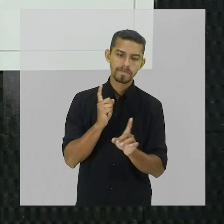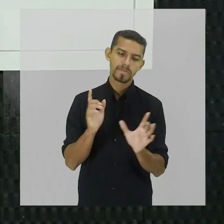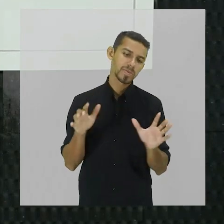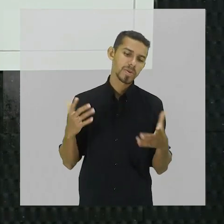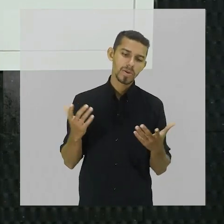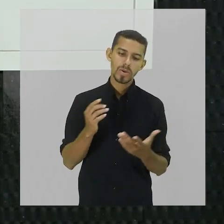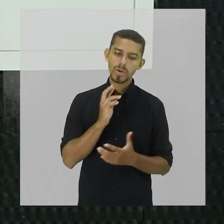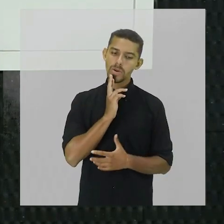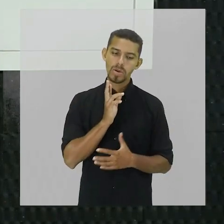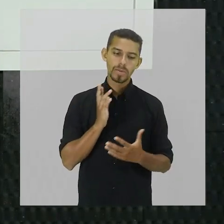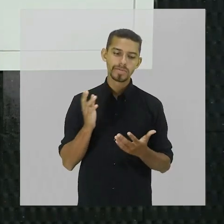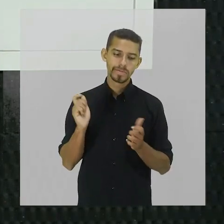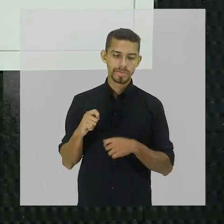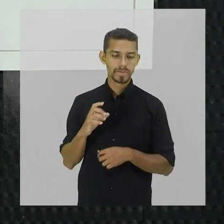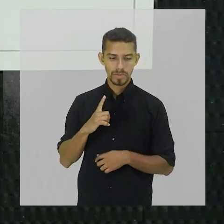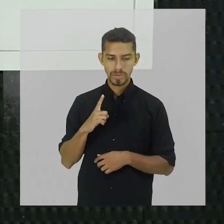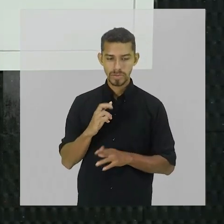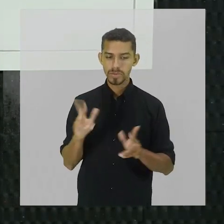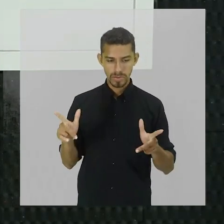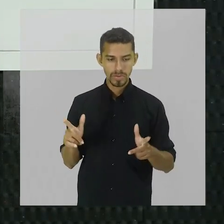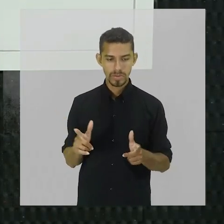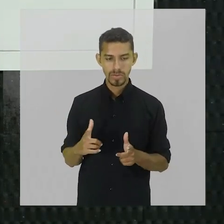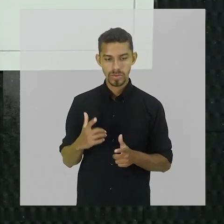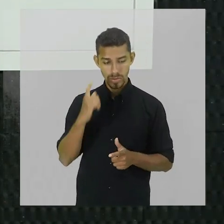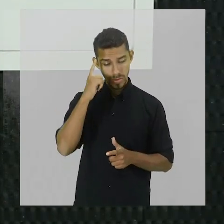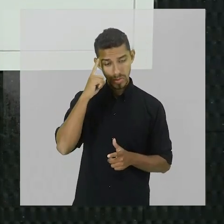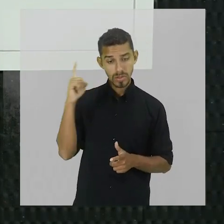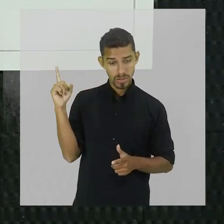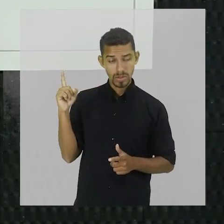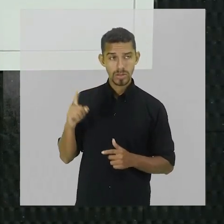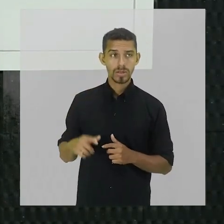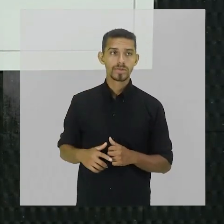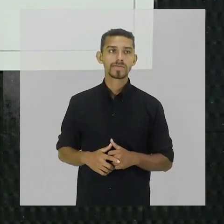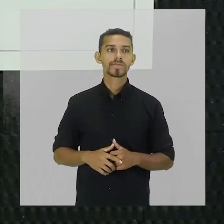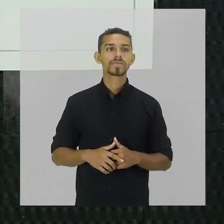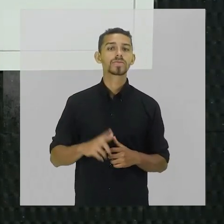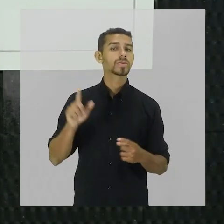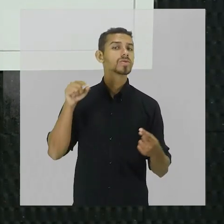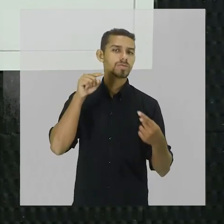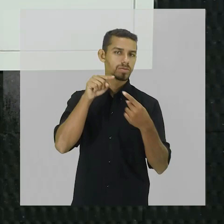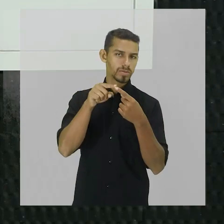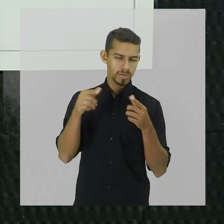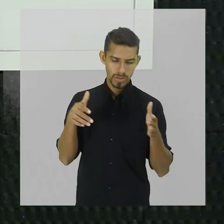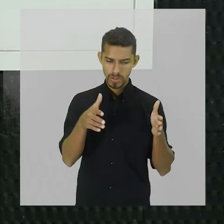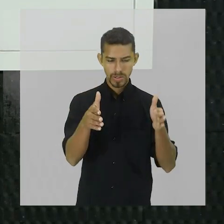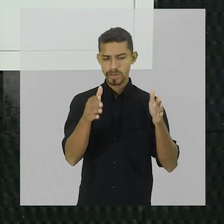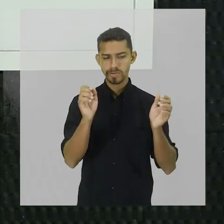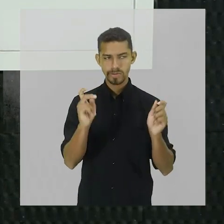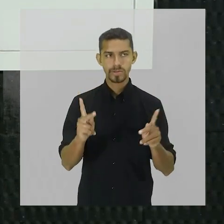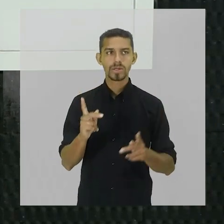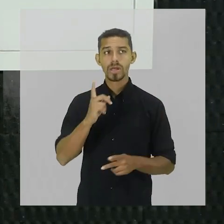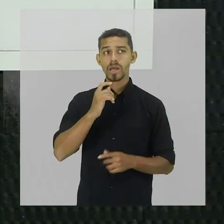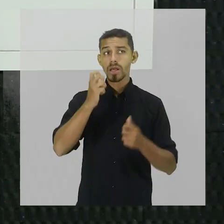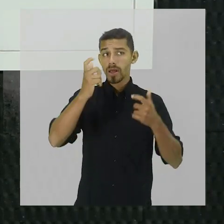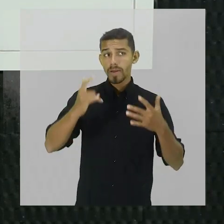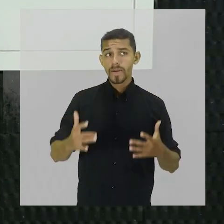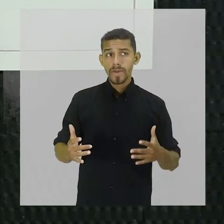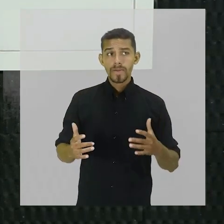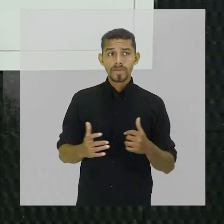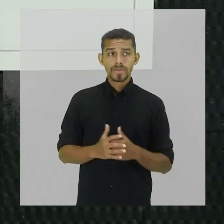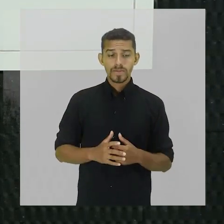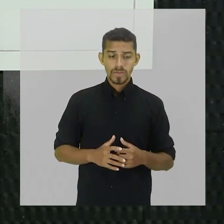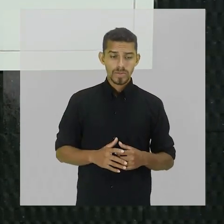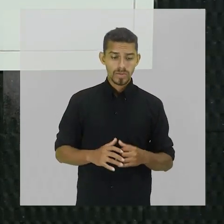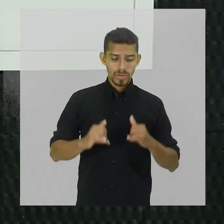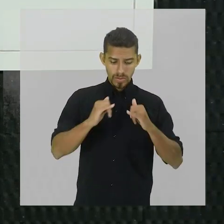opção representa essa diferença. Mas a ideia é essa aí. Tá? Agora vejam bem, turma. Ele falou que cada